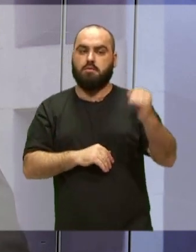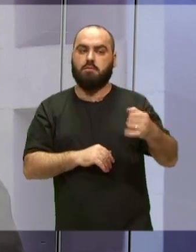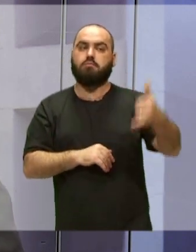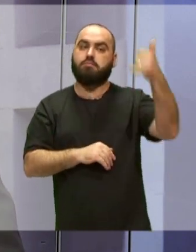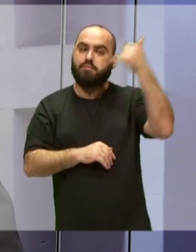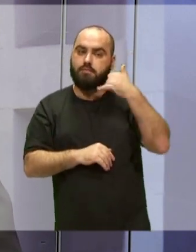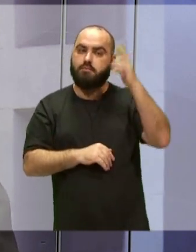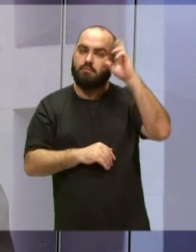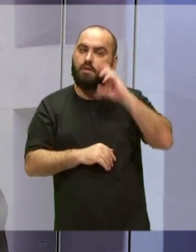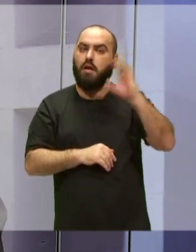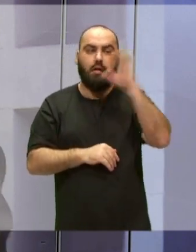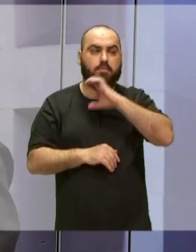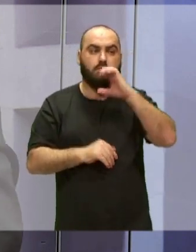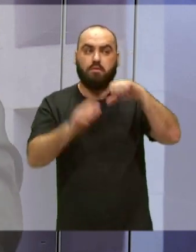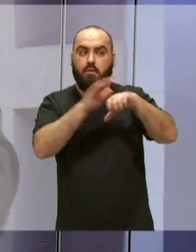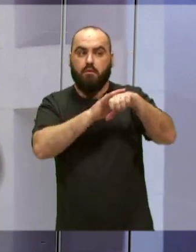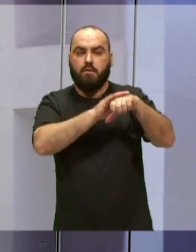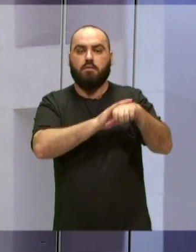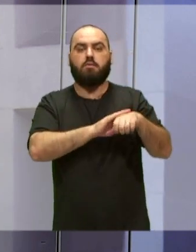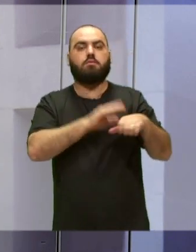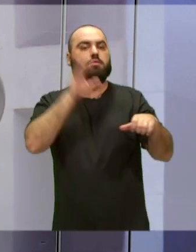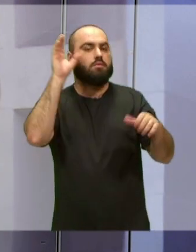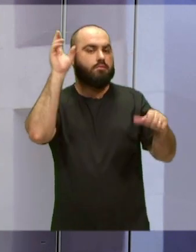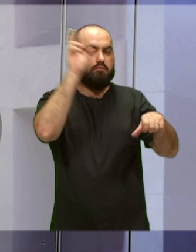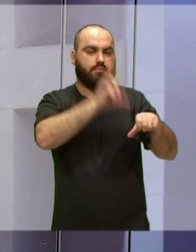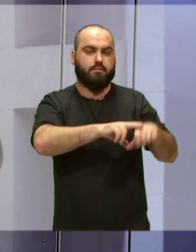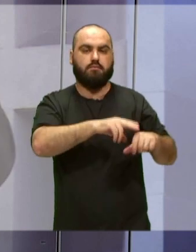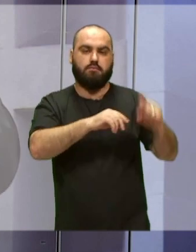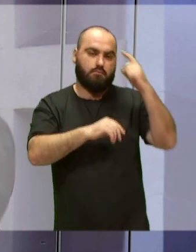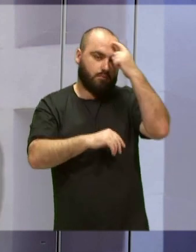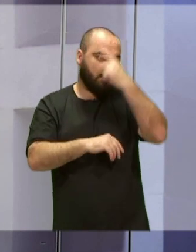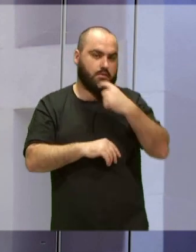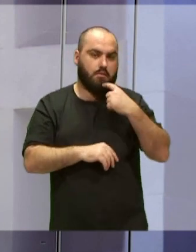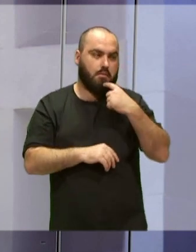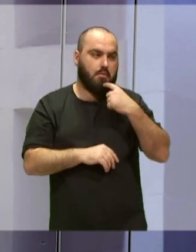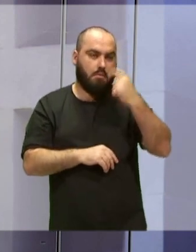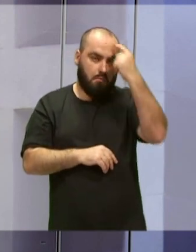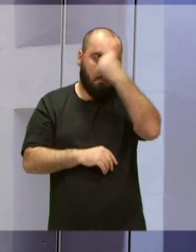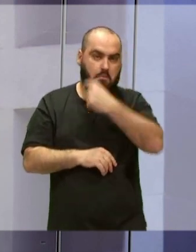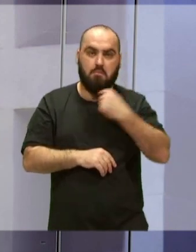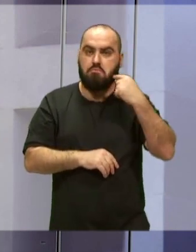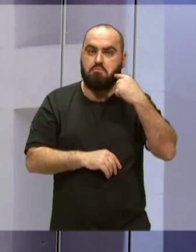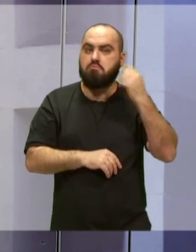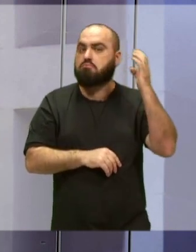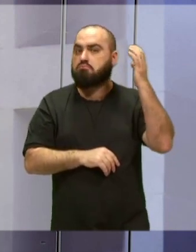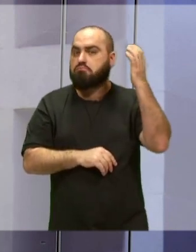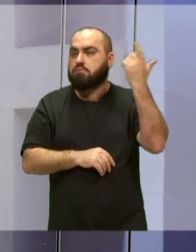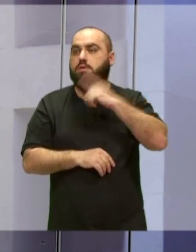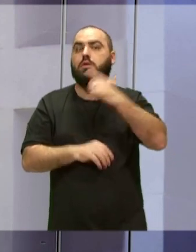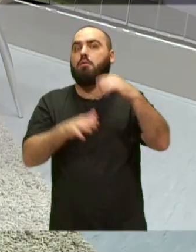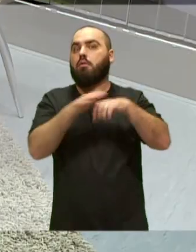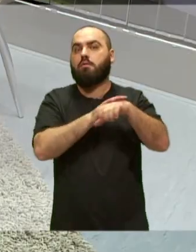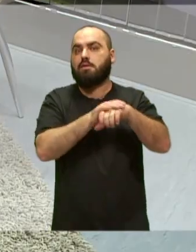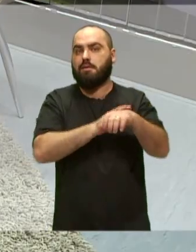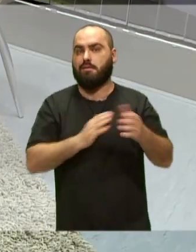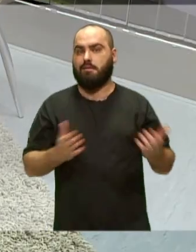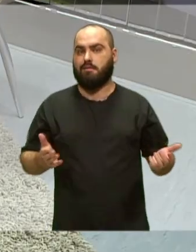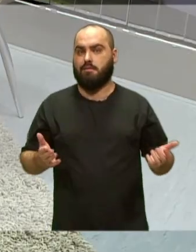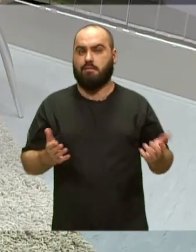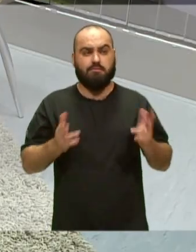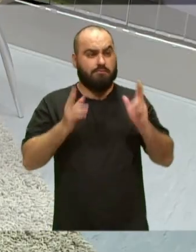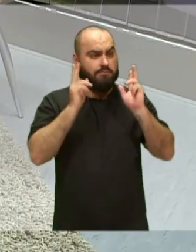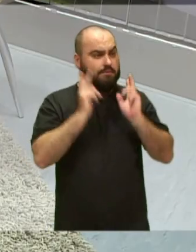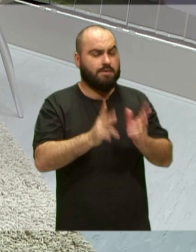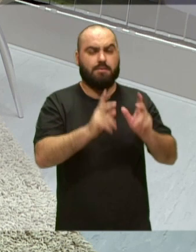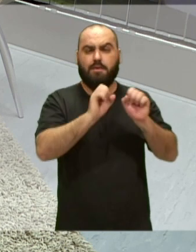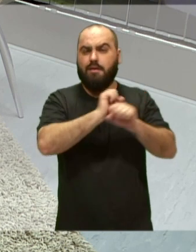aqui rapidinho a gente conversa ali meia hora 40 minutos nós é como eu sempre deixei assim muito